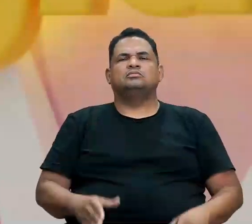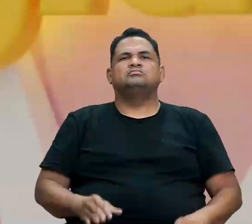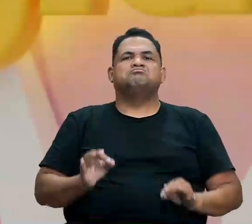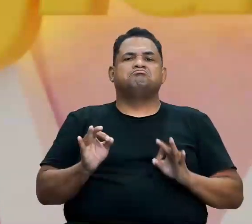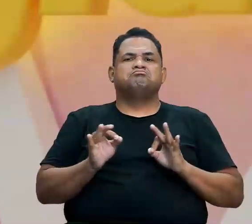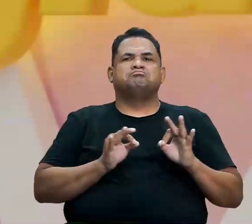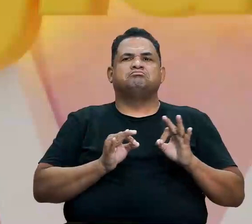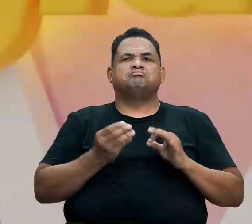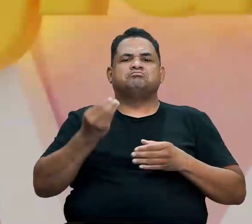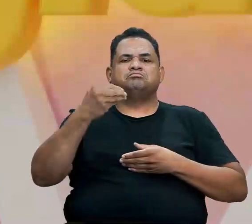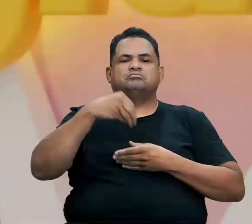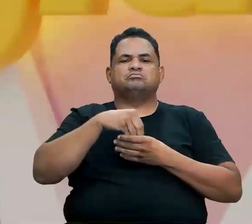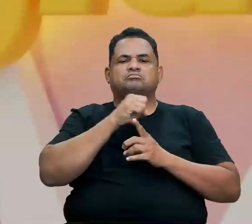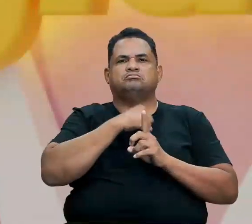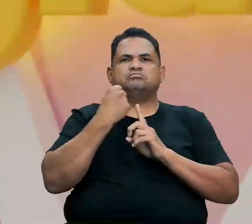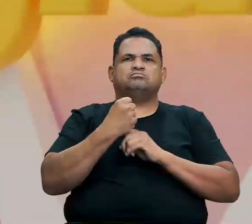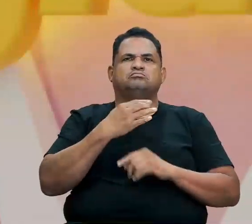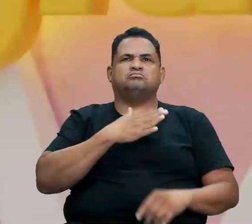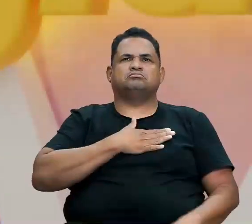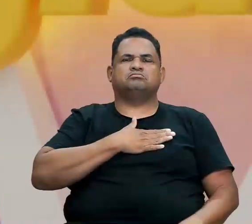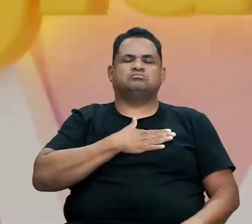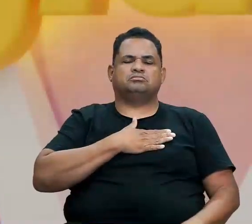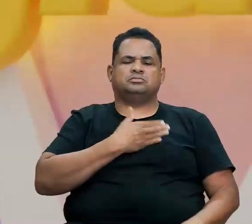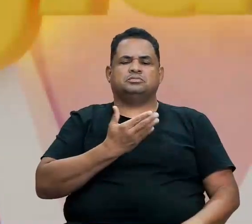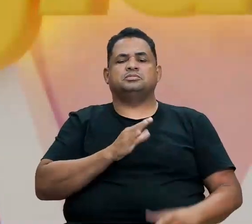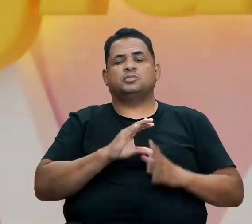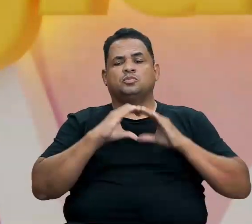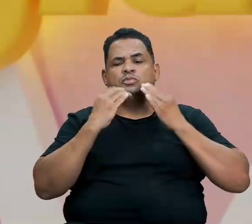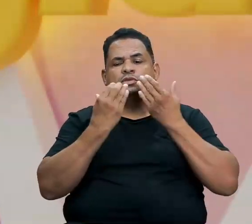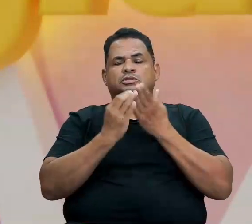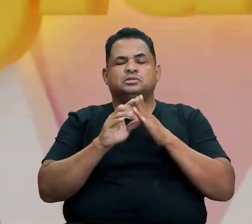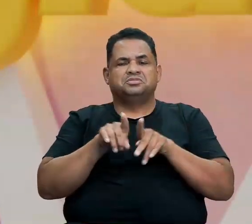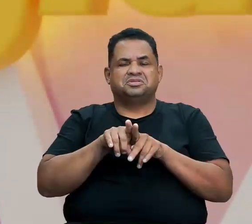dentro da mesma sociedade que a minha, dentro da mesma comunidade que a minha.